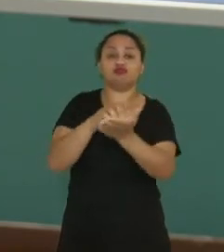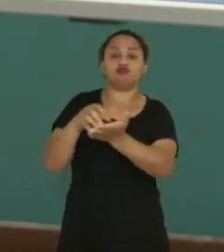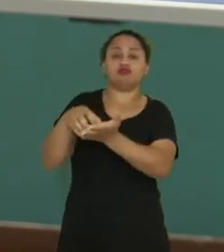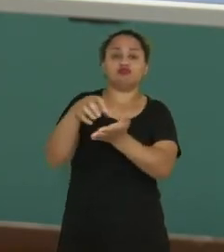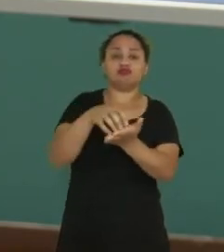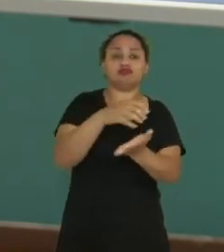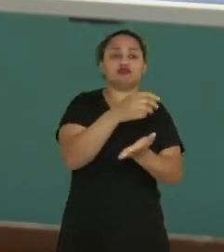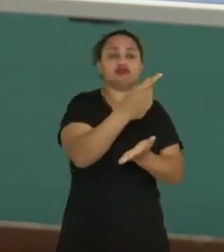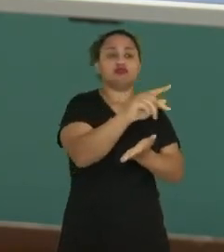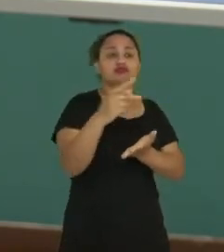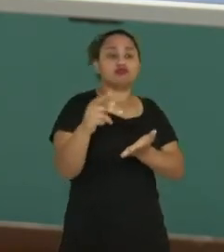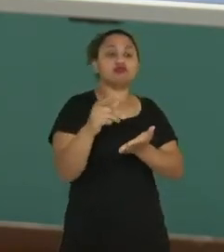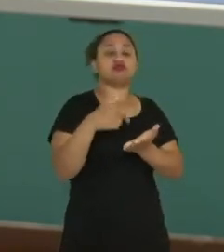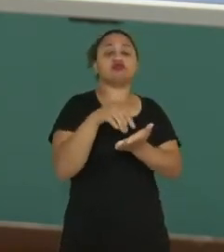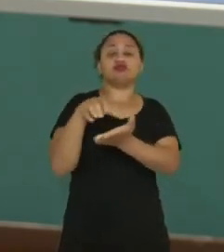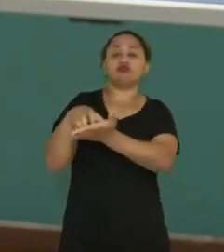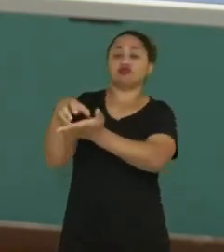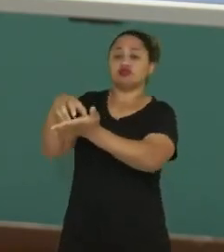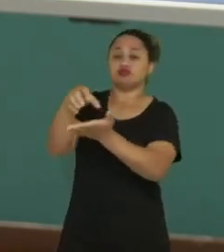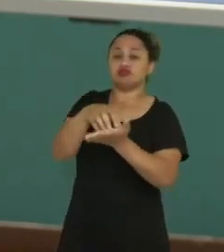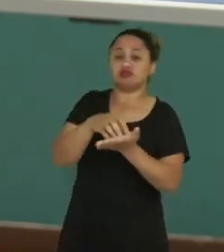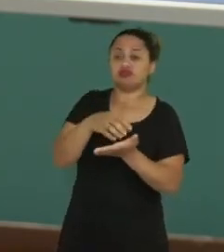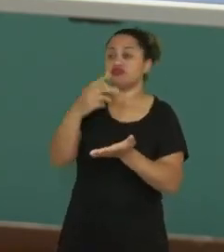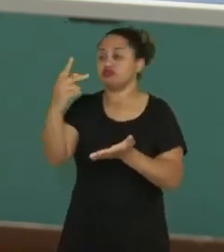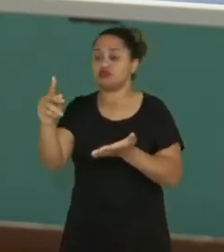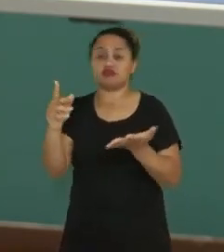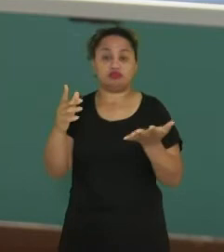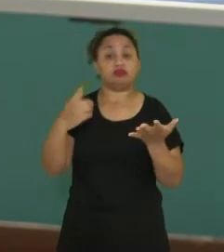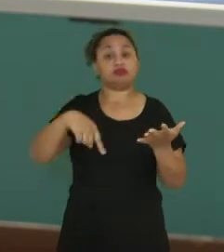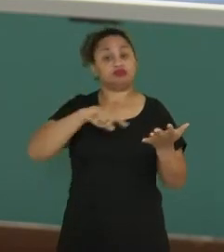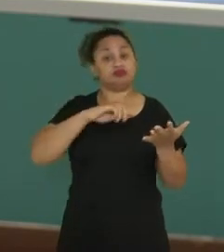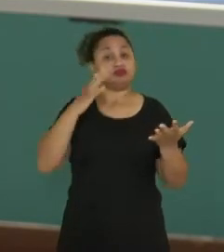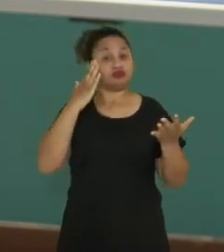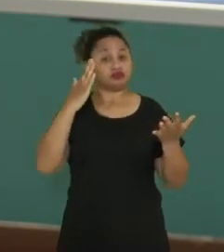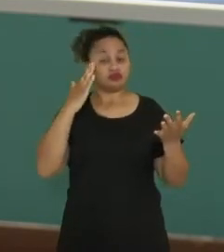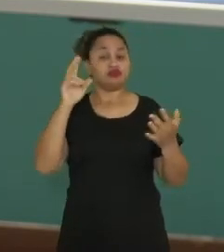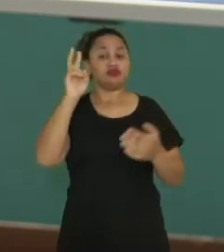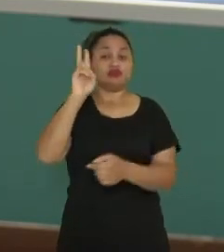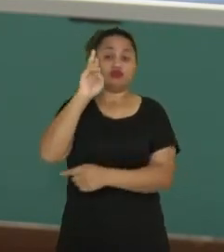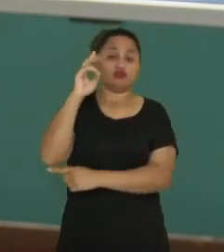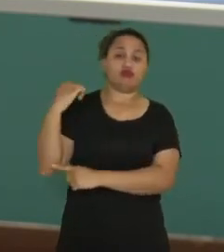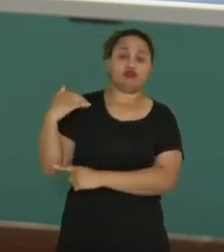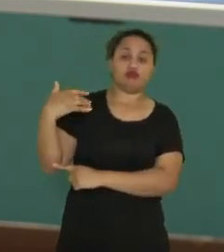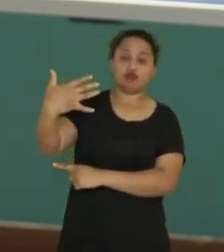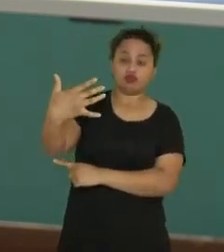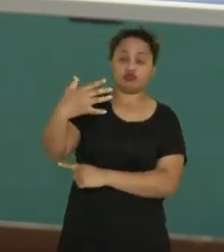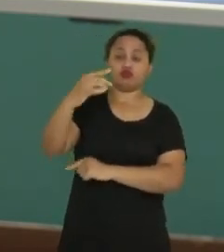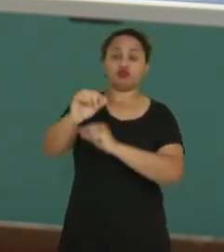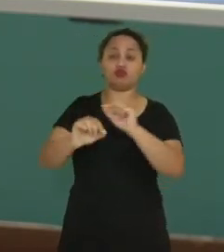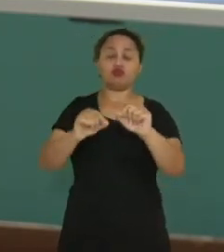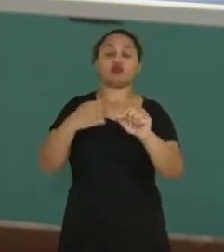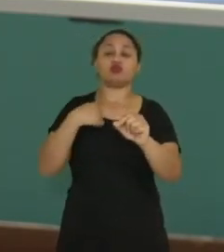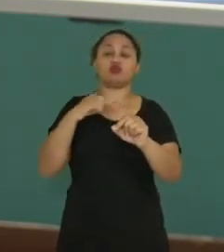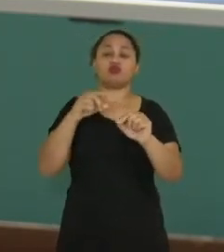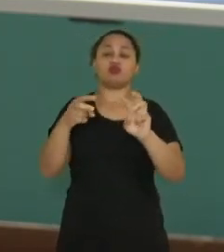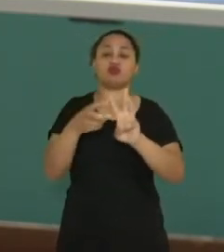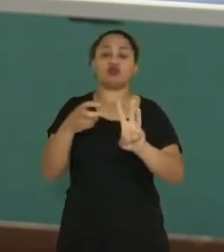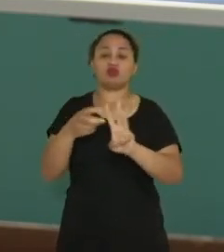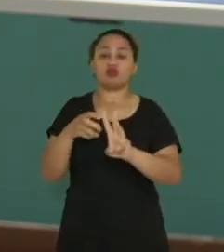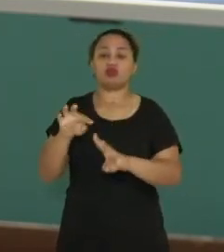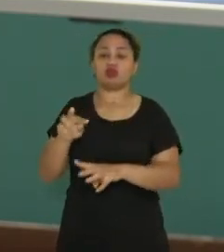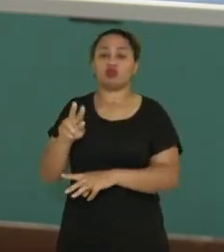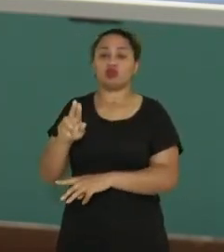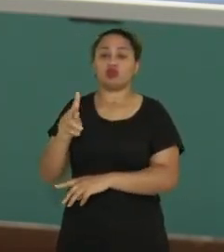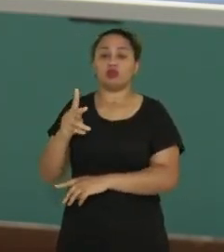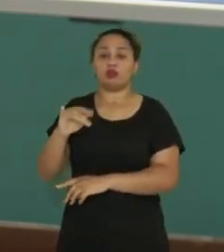onde começava a aldeia tupi-guarani. Nós sabemos, né, pela nossa história, que os indígenas